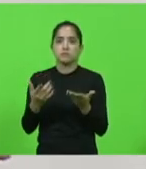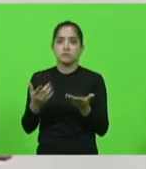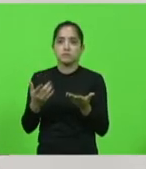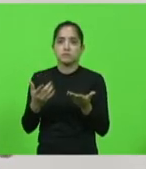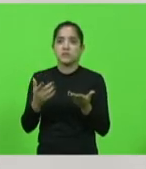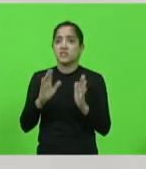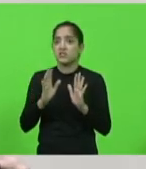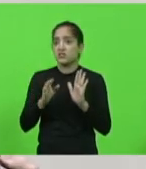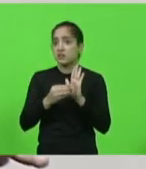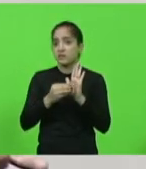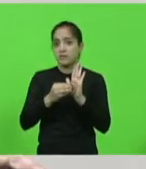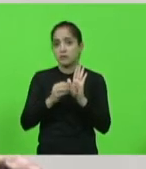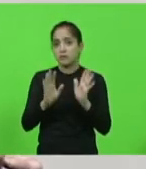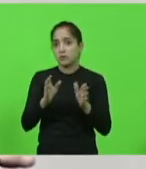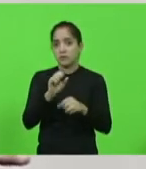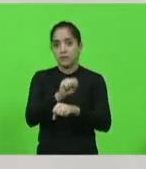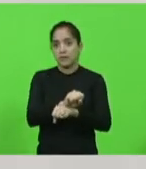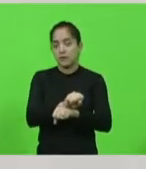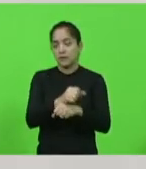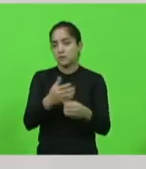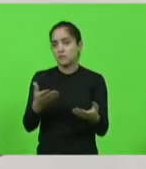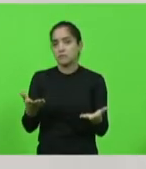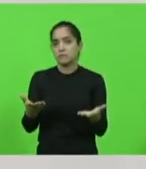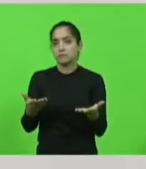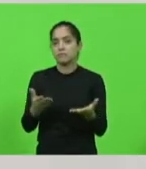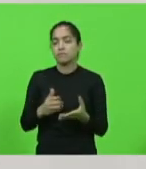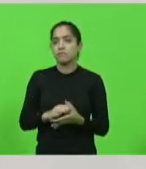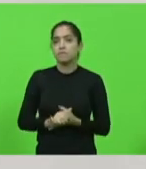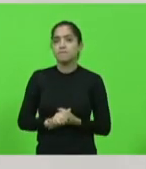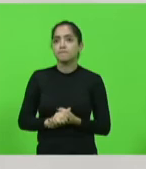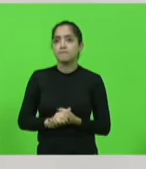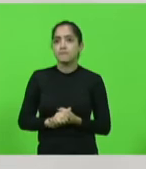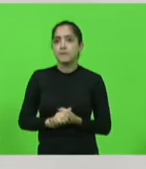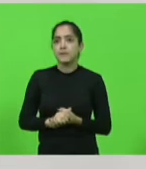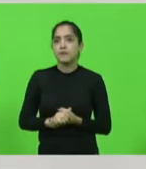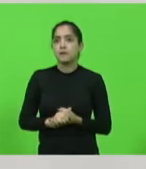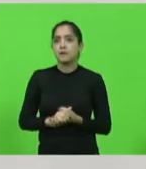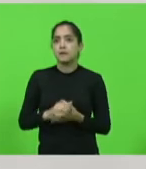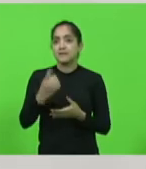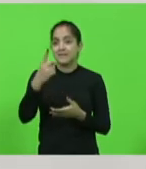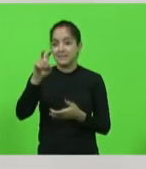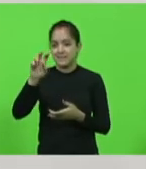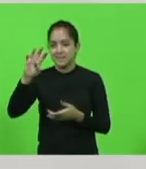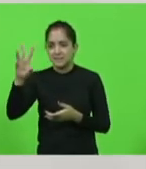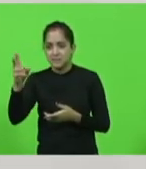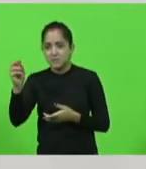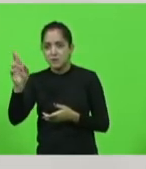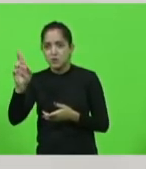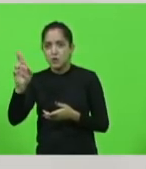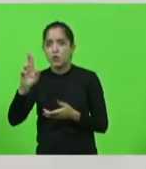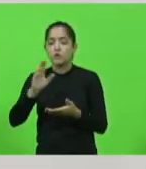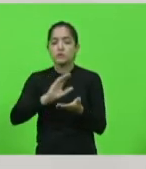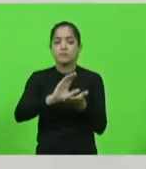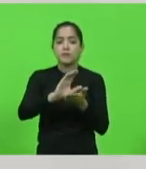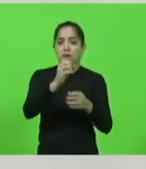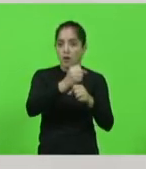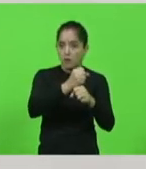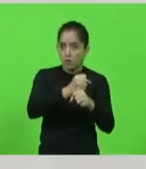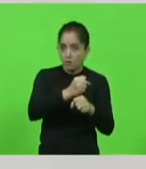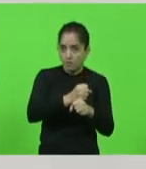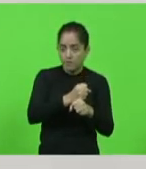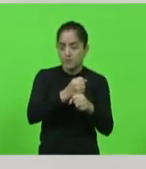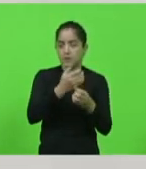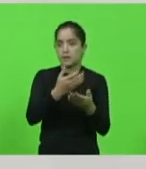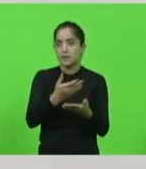está faltando, está parado. Né? Então, tem 15 milhões lá para a obra agora, daí ele disse